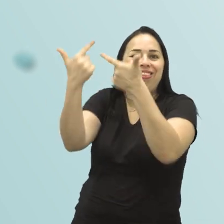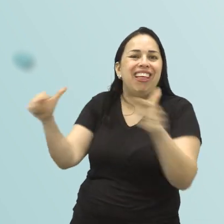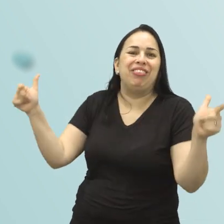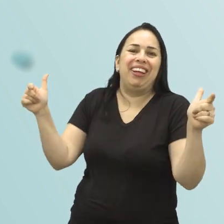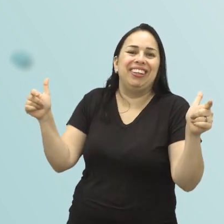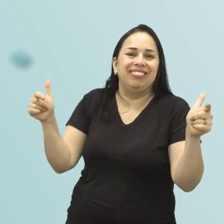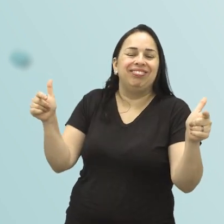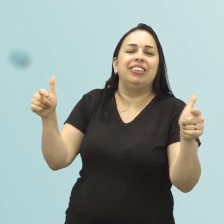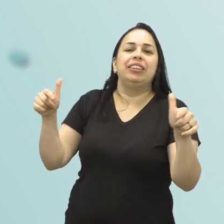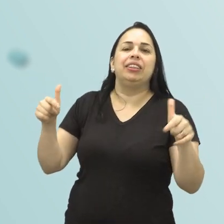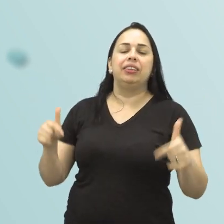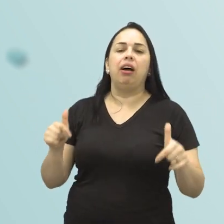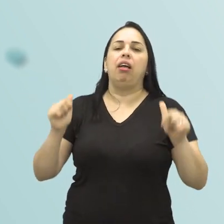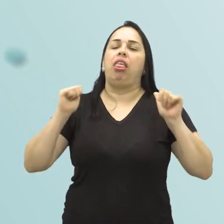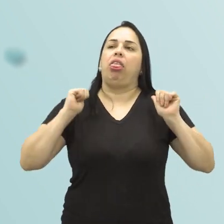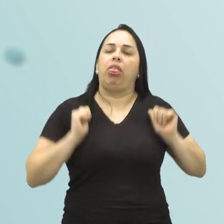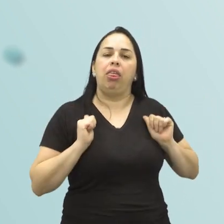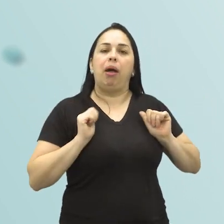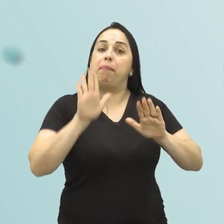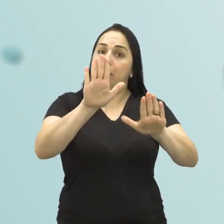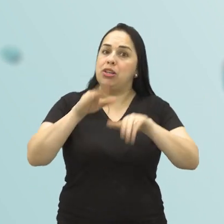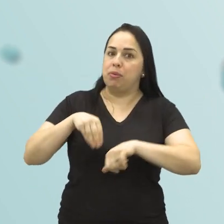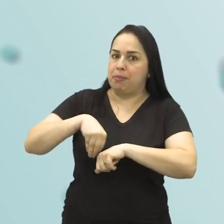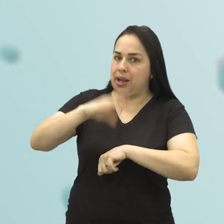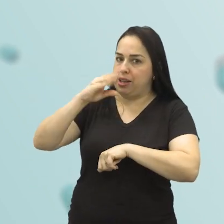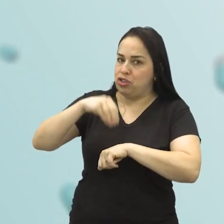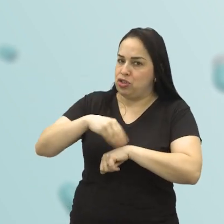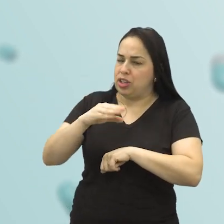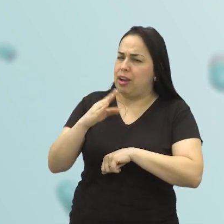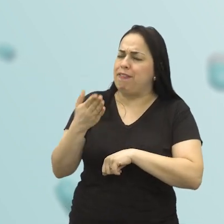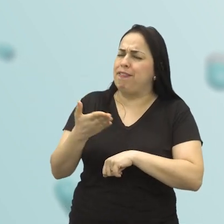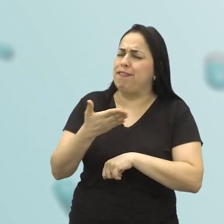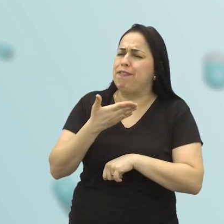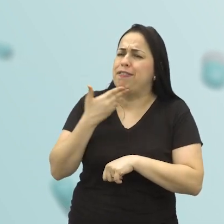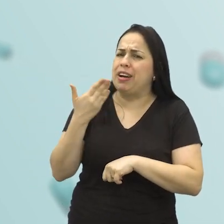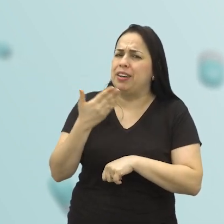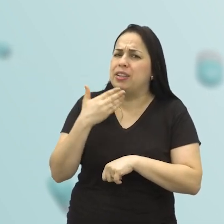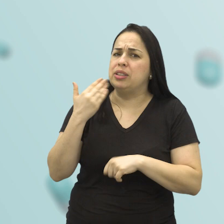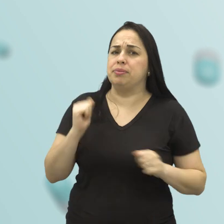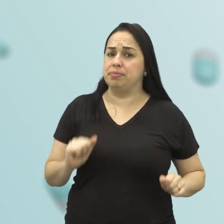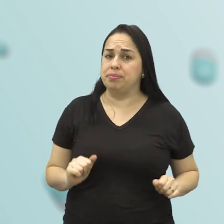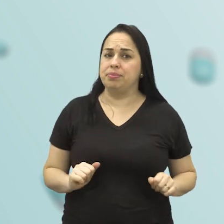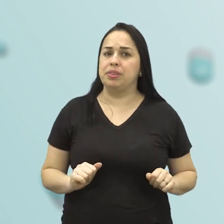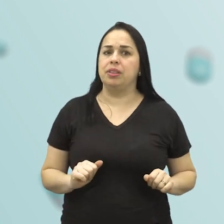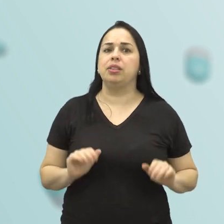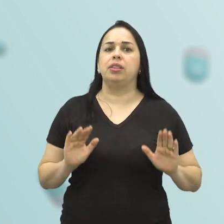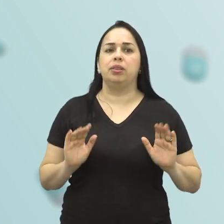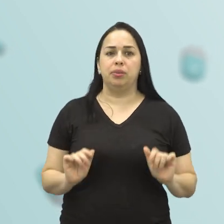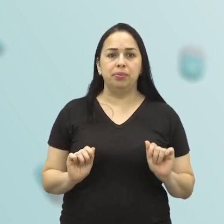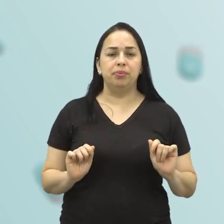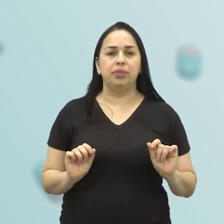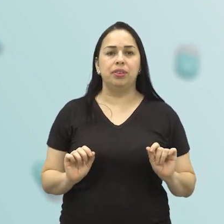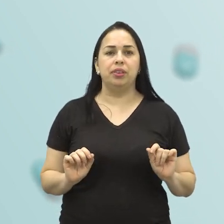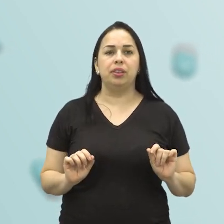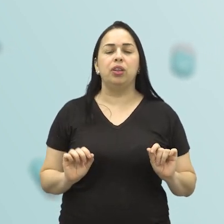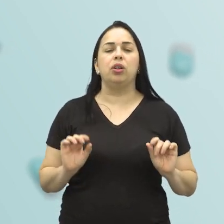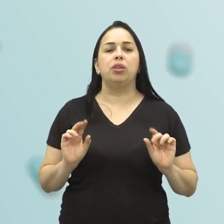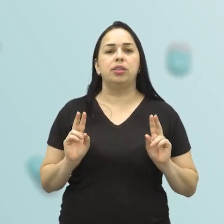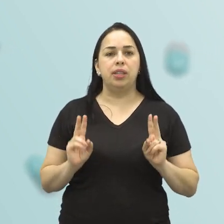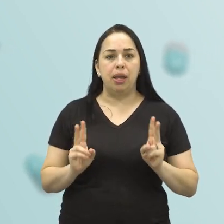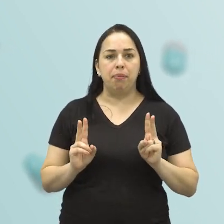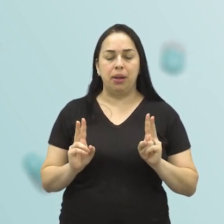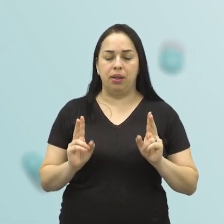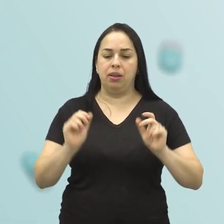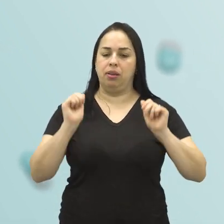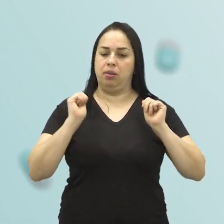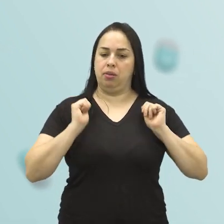guardar na própria escola, né? Mas uma diquinha básica que a gente faz aí facinho é de vocês colocarem uma vírgula